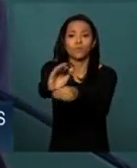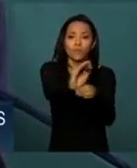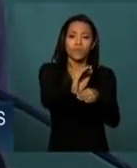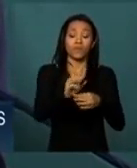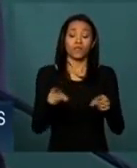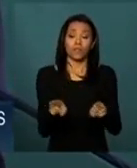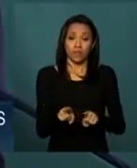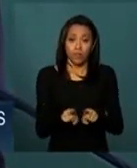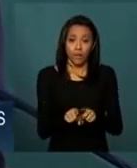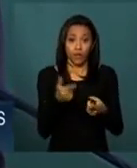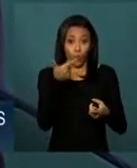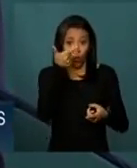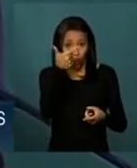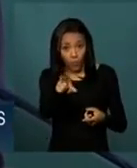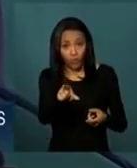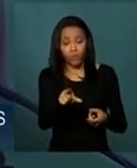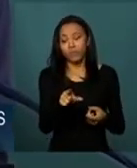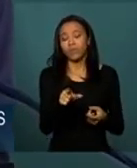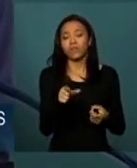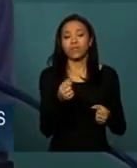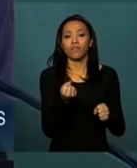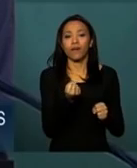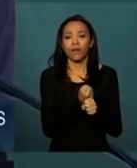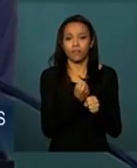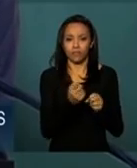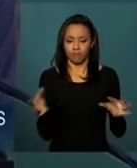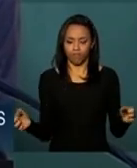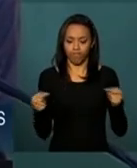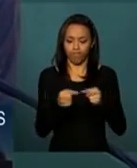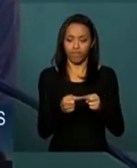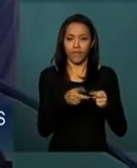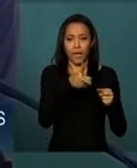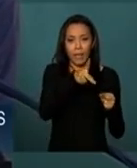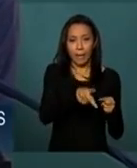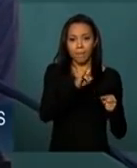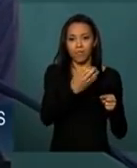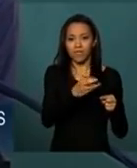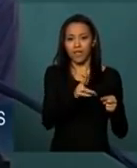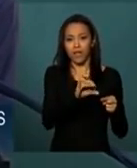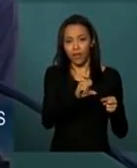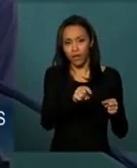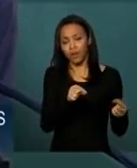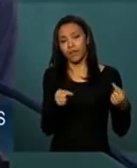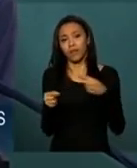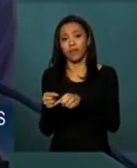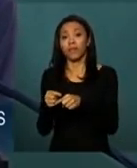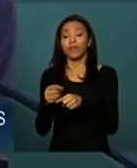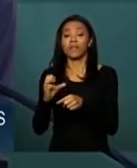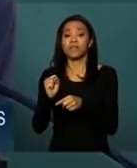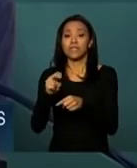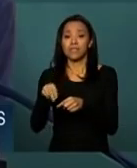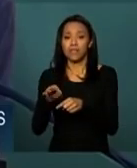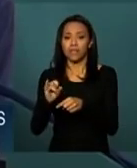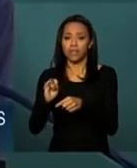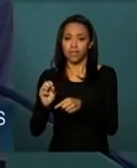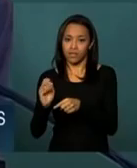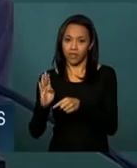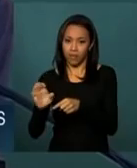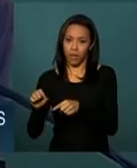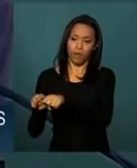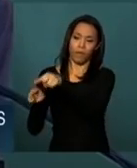usando os terminais, interligando os terminais de integração da Pissarreira, Santa Isabel, Livramento e Tararé, atendendo também